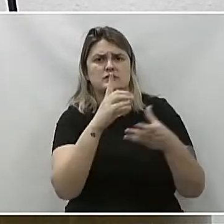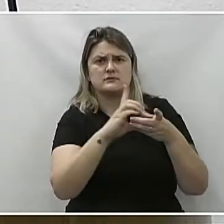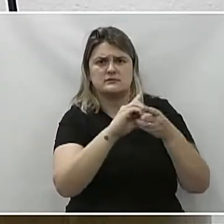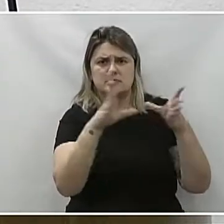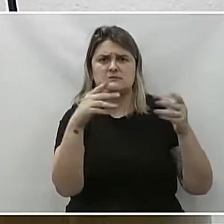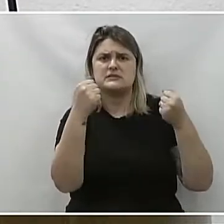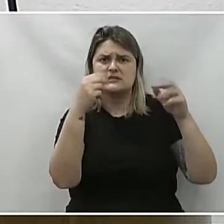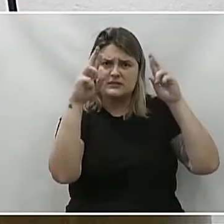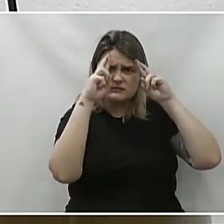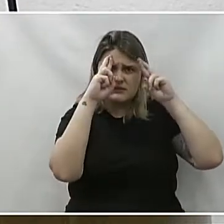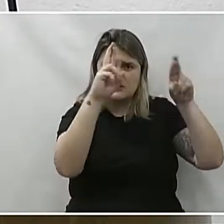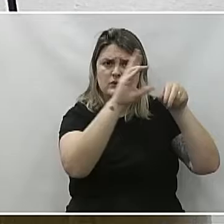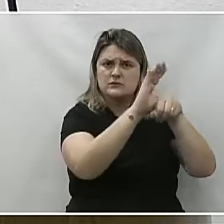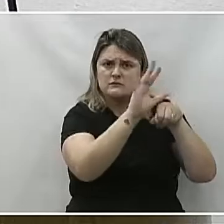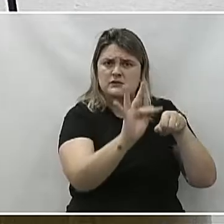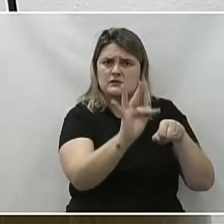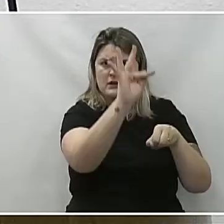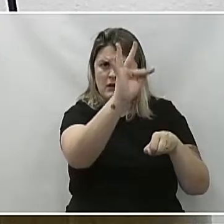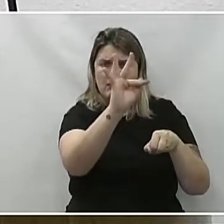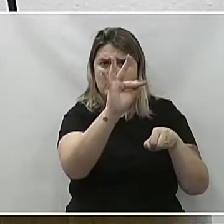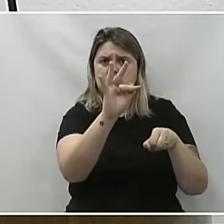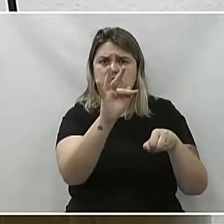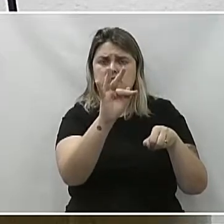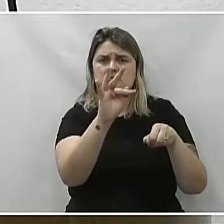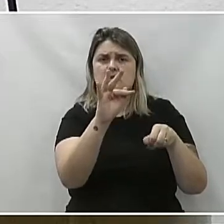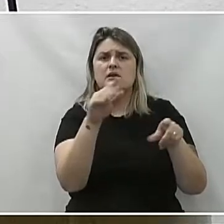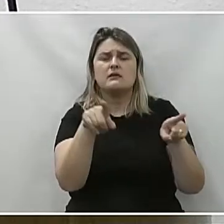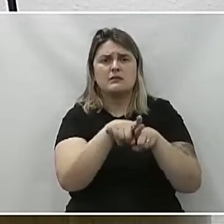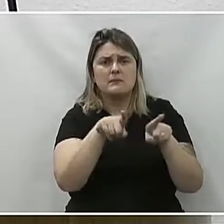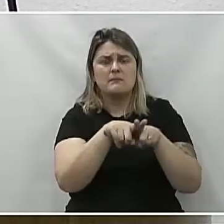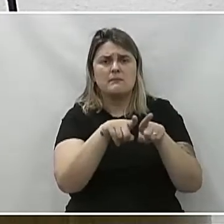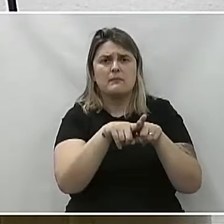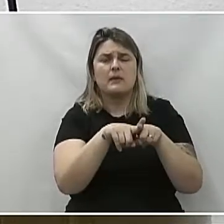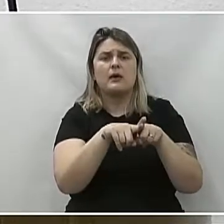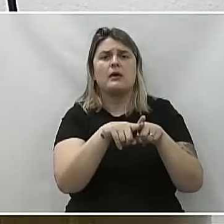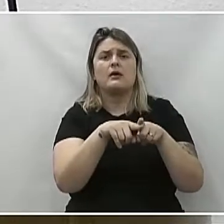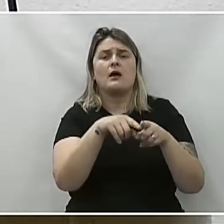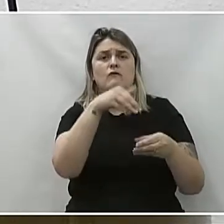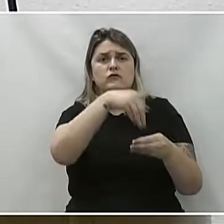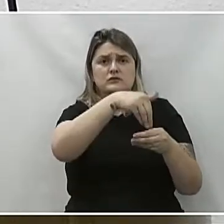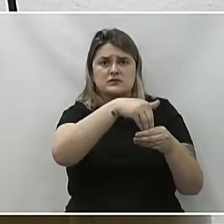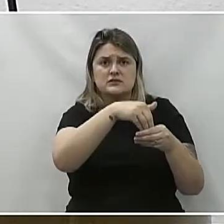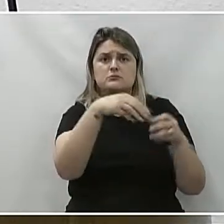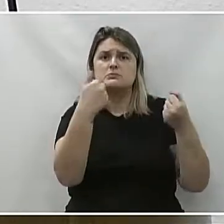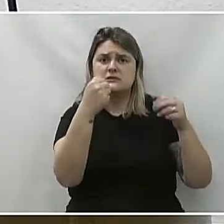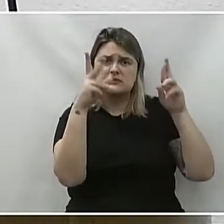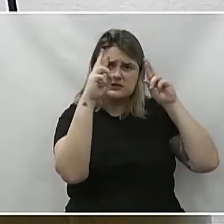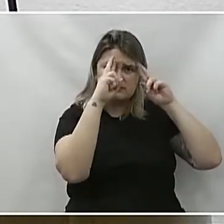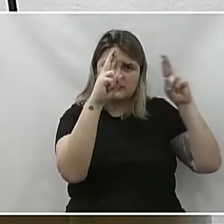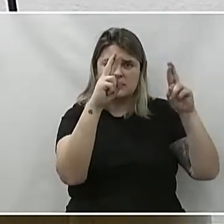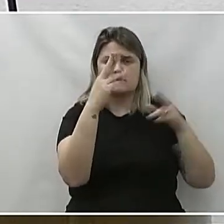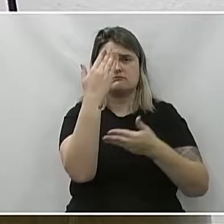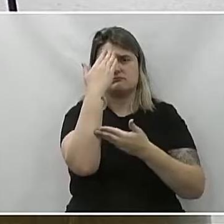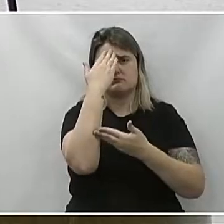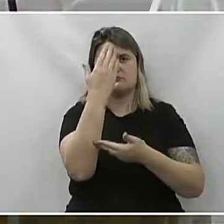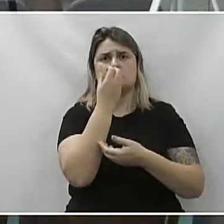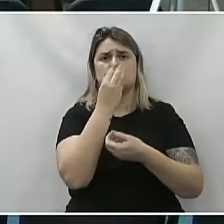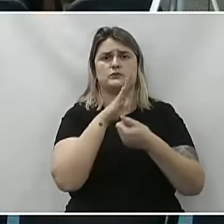a Constituição e garantir que o resultado das urnas seja respeitado. Obrigada e boa